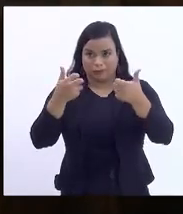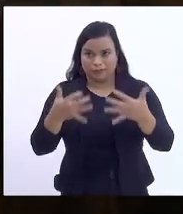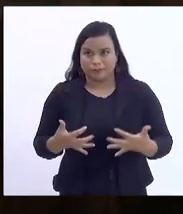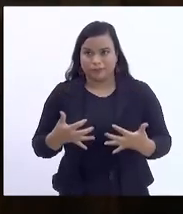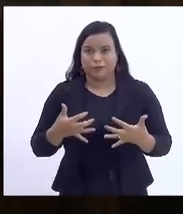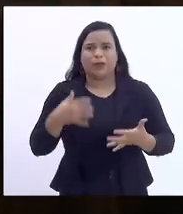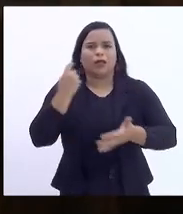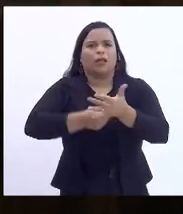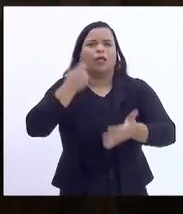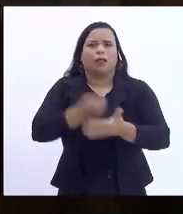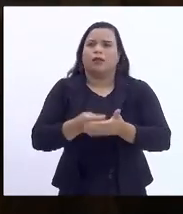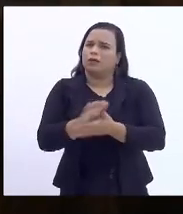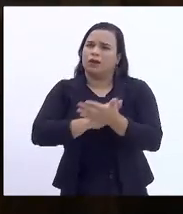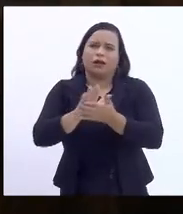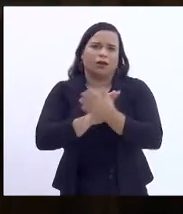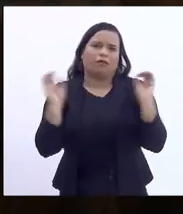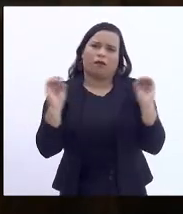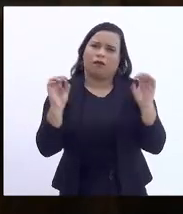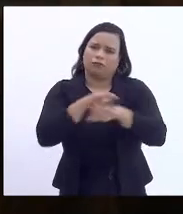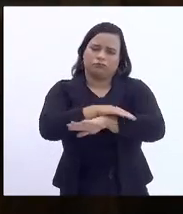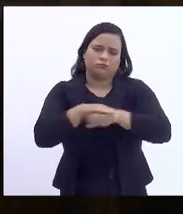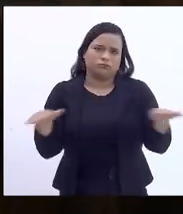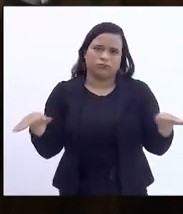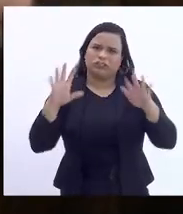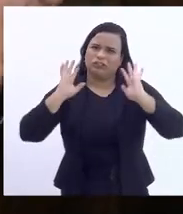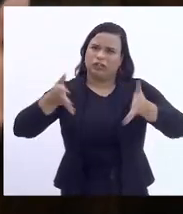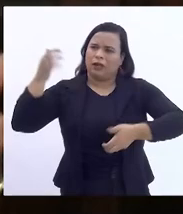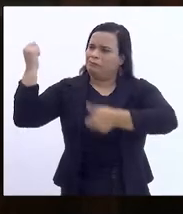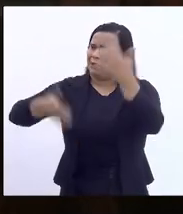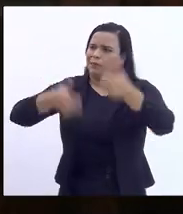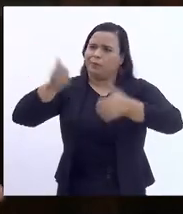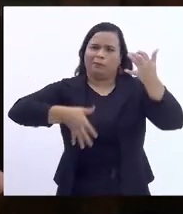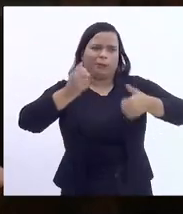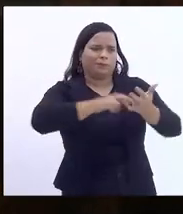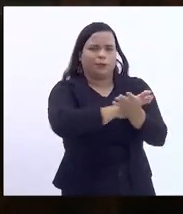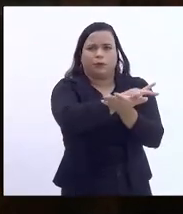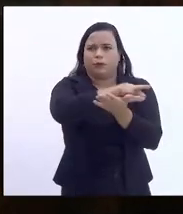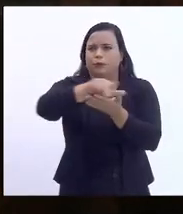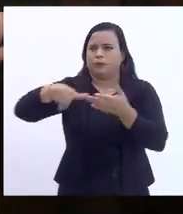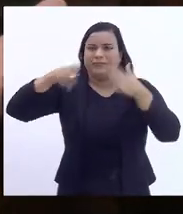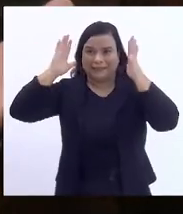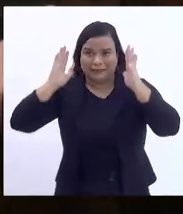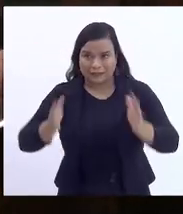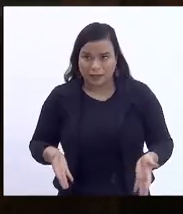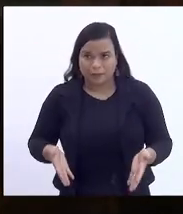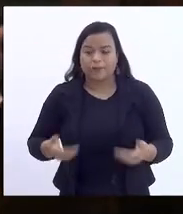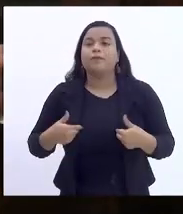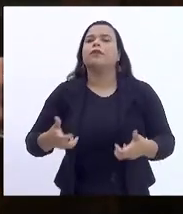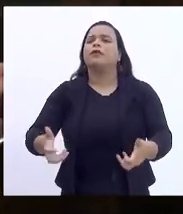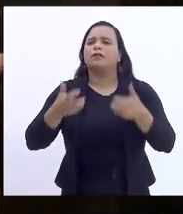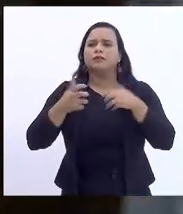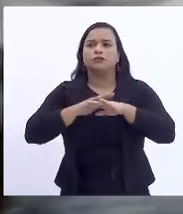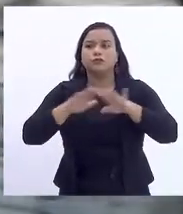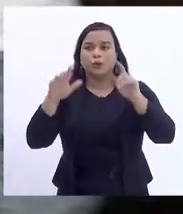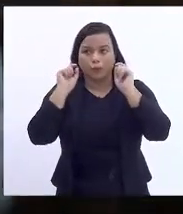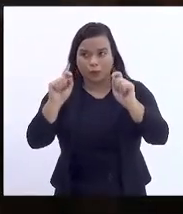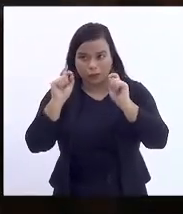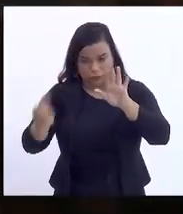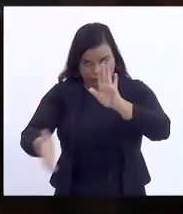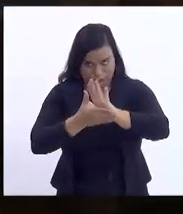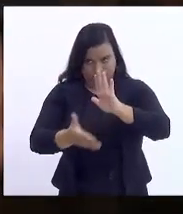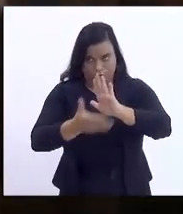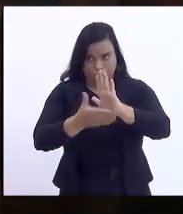reivindicar porque já foram várias reivindicações eu só tenho aqui a